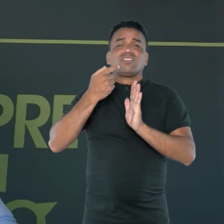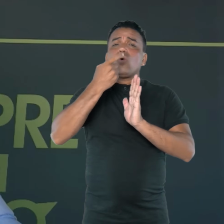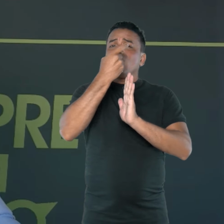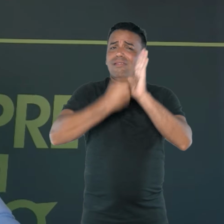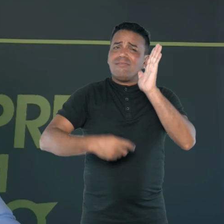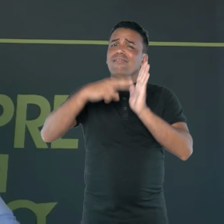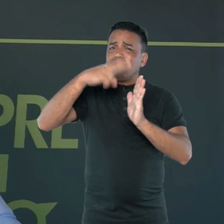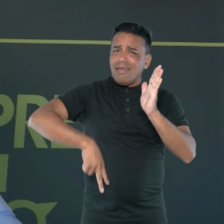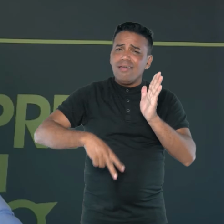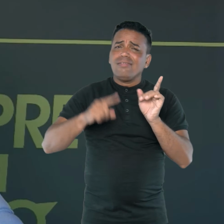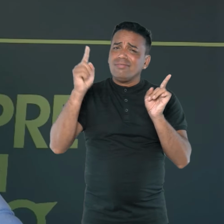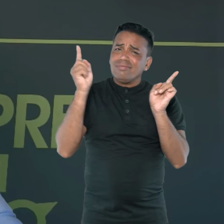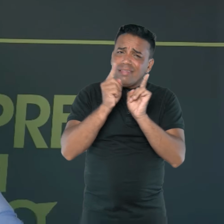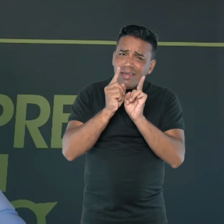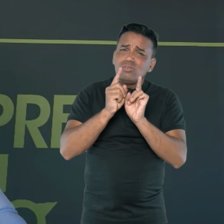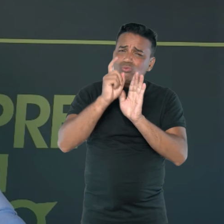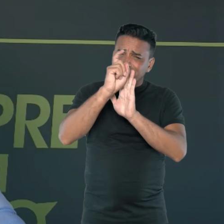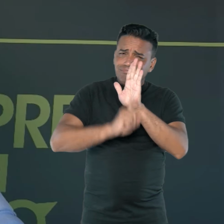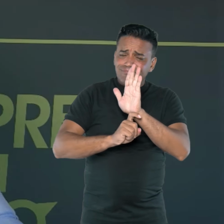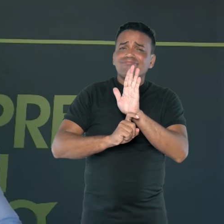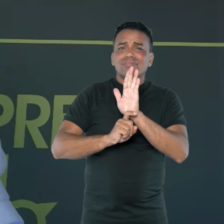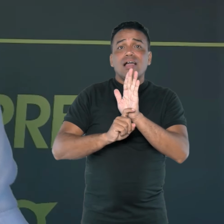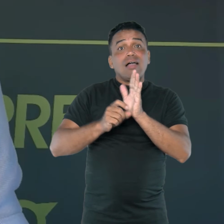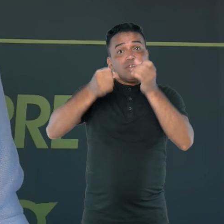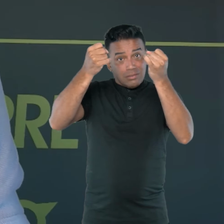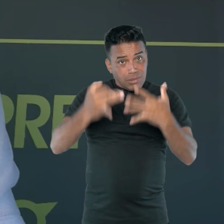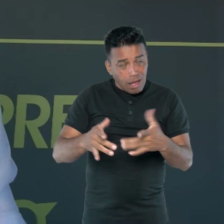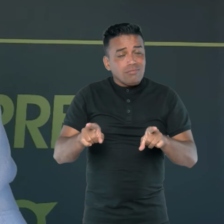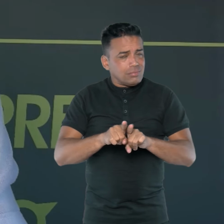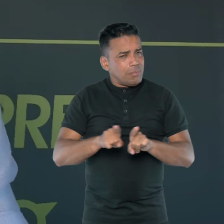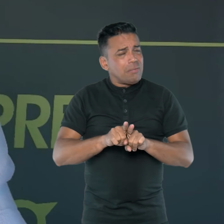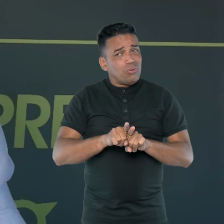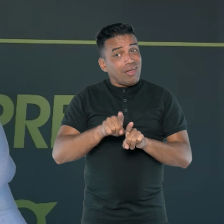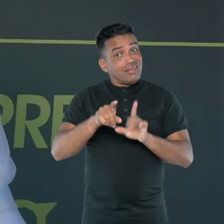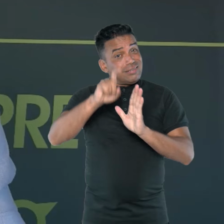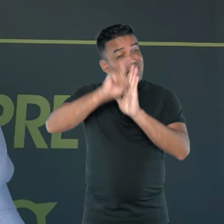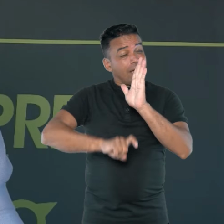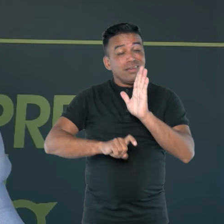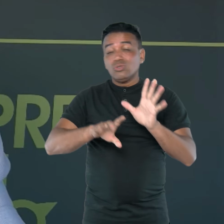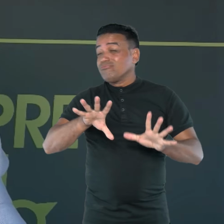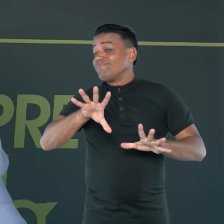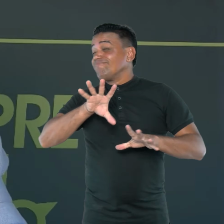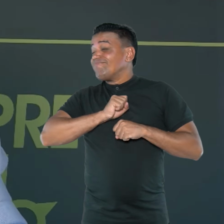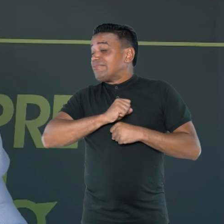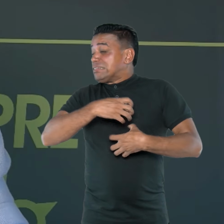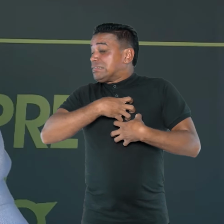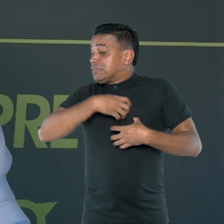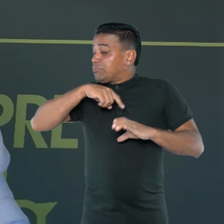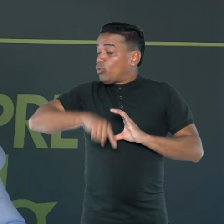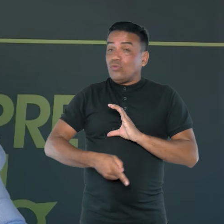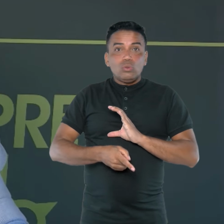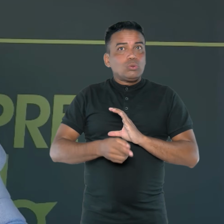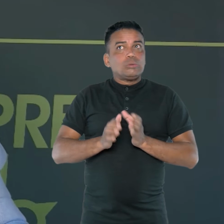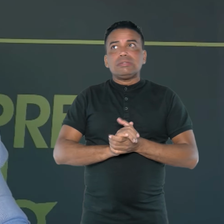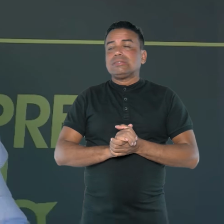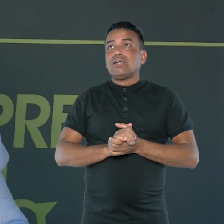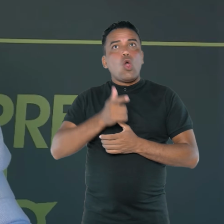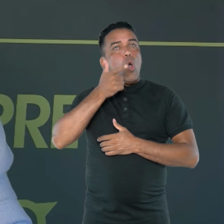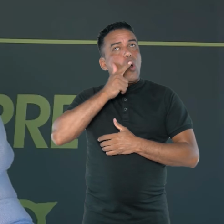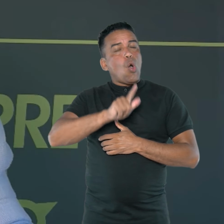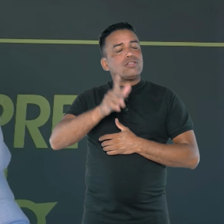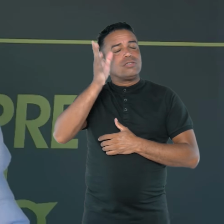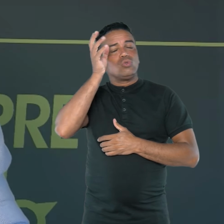aqui e que você me falasse sobre ele, porque ele também me atravessa muito e isso aqui me tirou um bom tempo de sono,